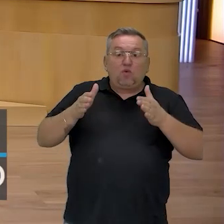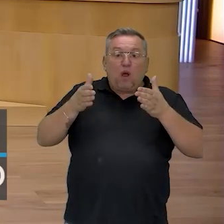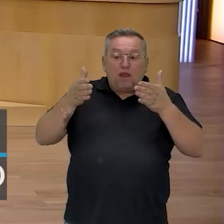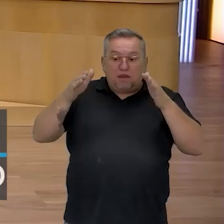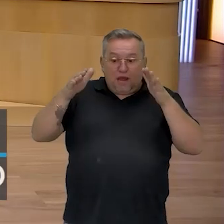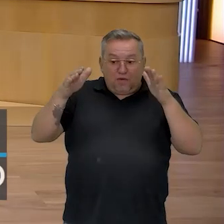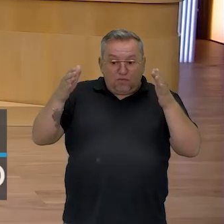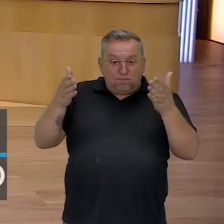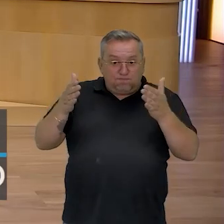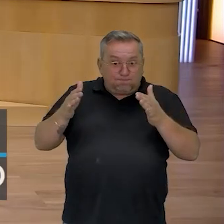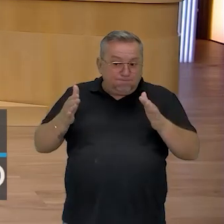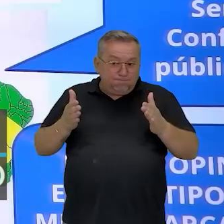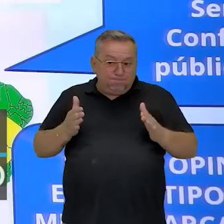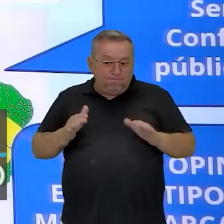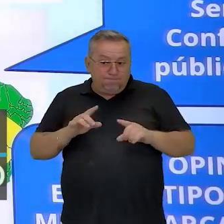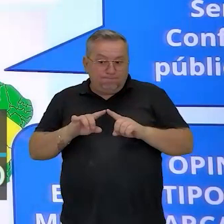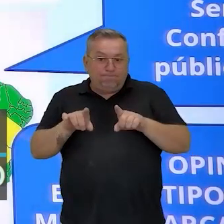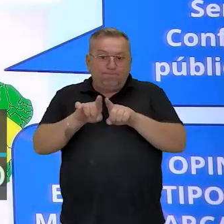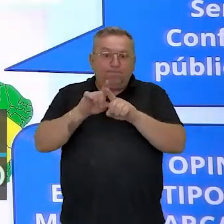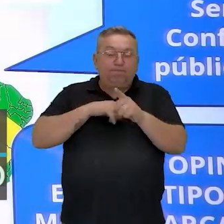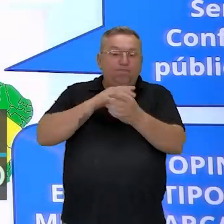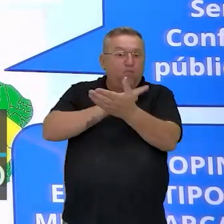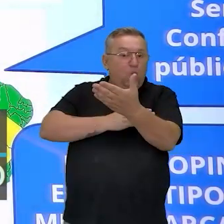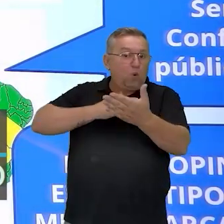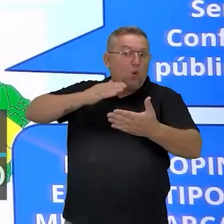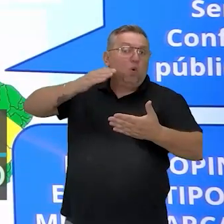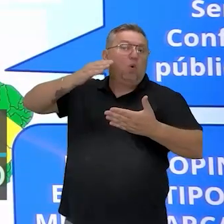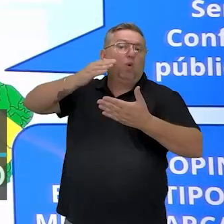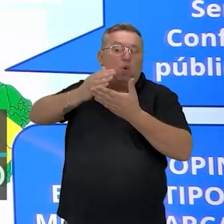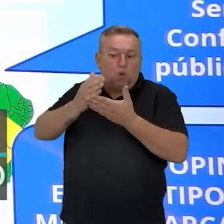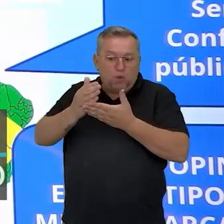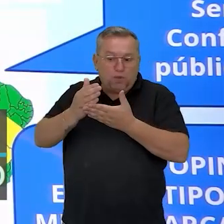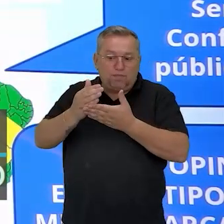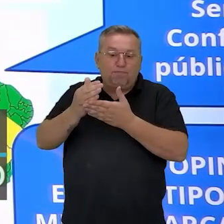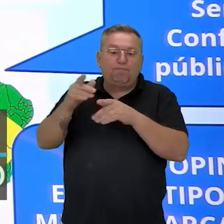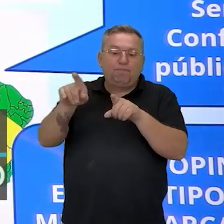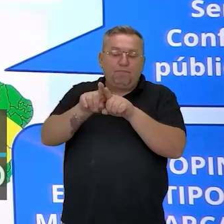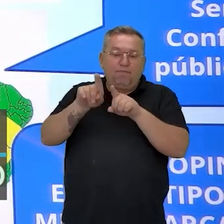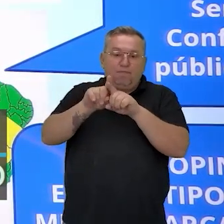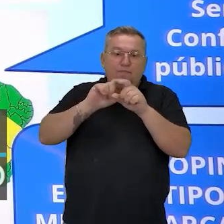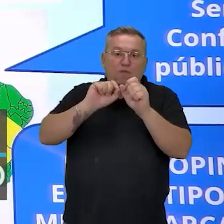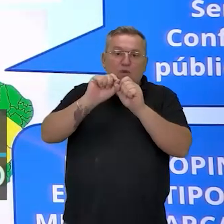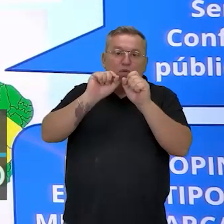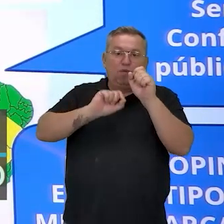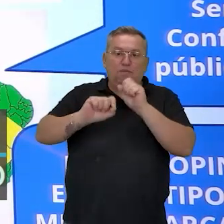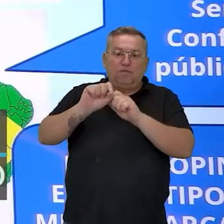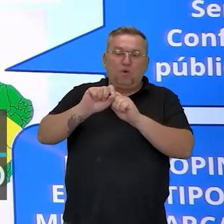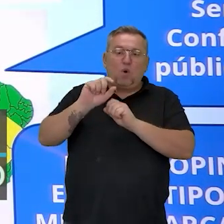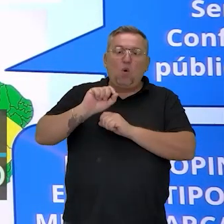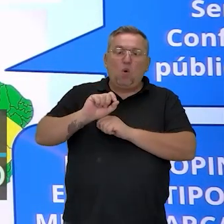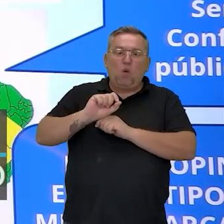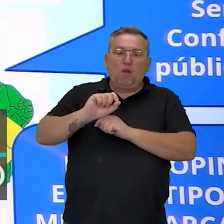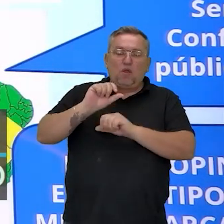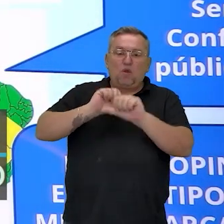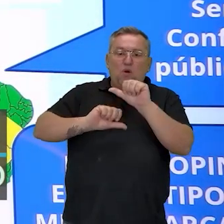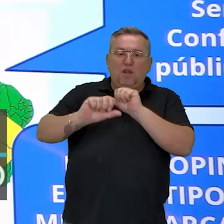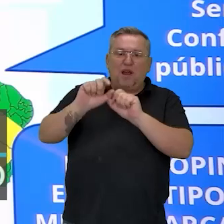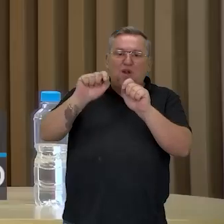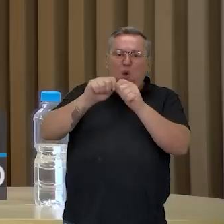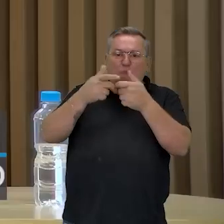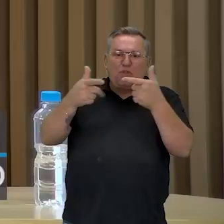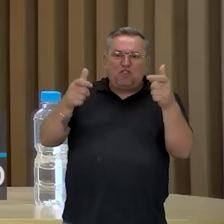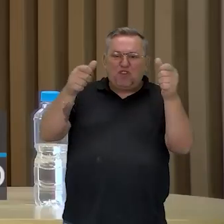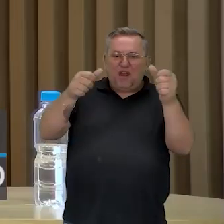gente deu aí uma exagerada nociva e acabamos por objetificar principalmente a mulher, né? Era